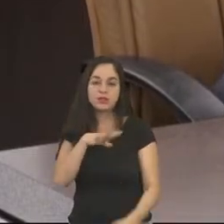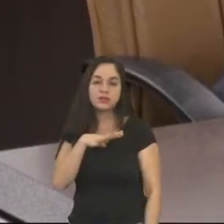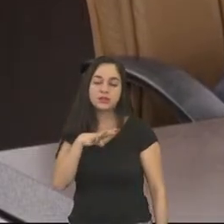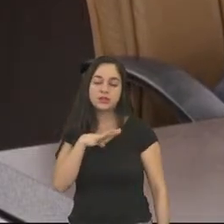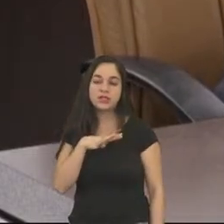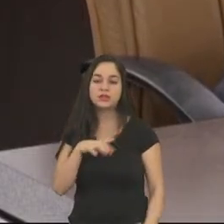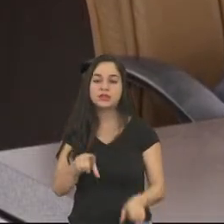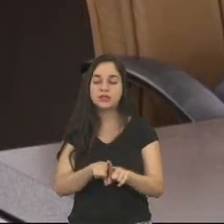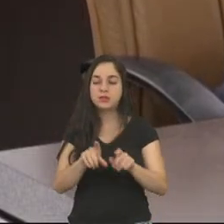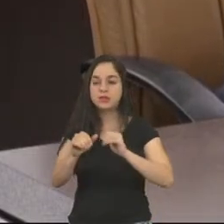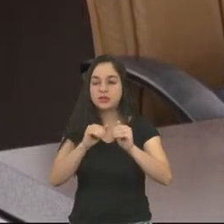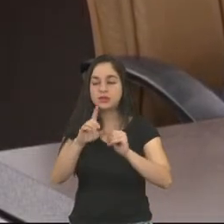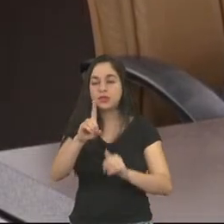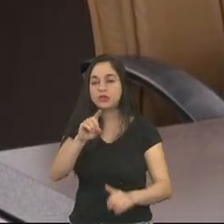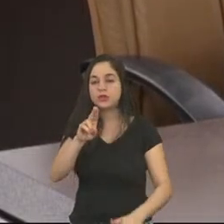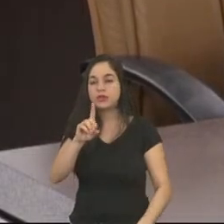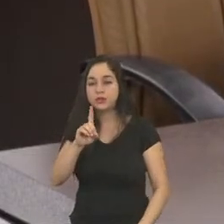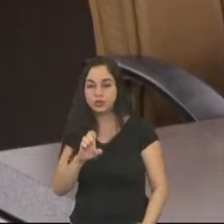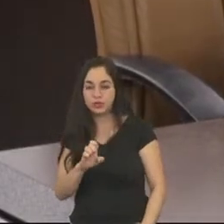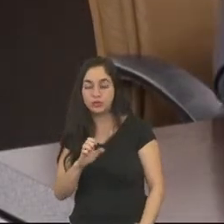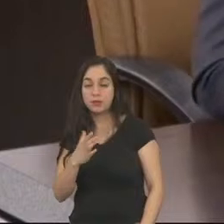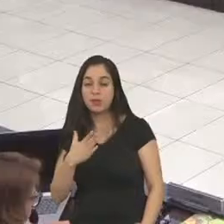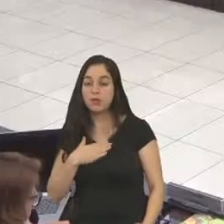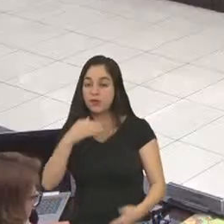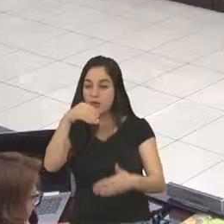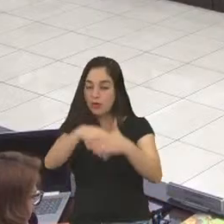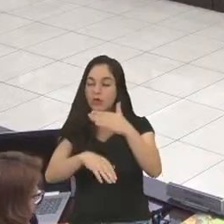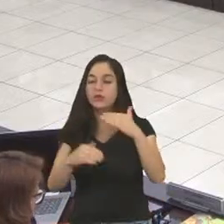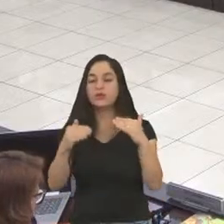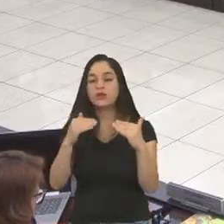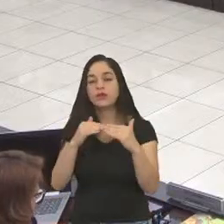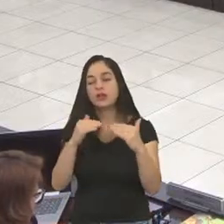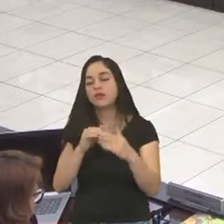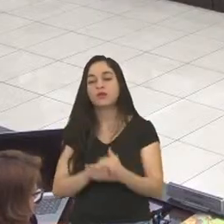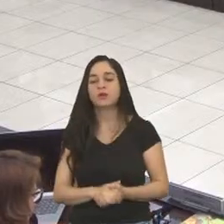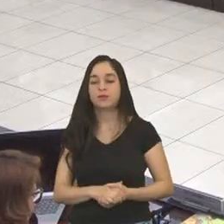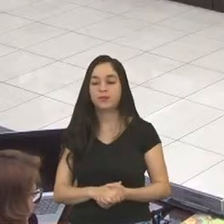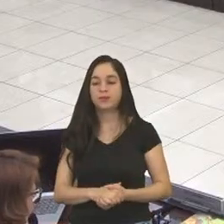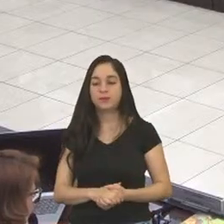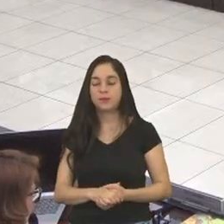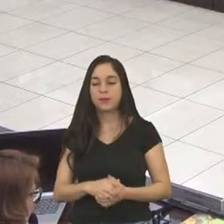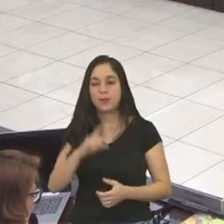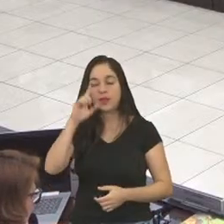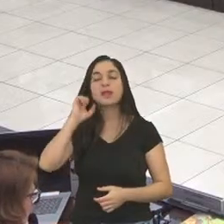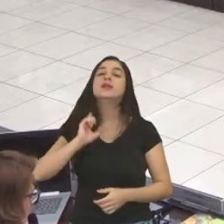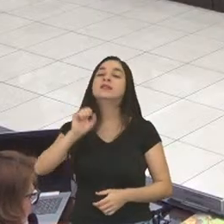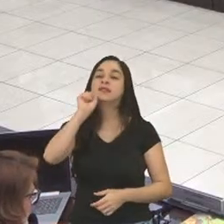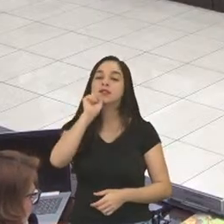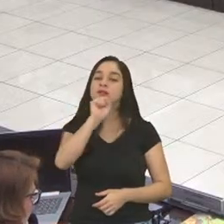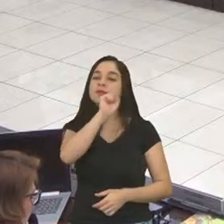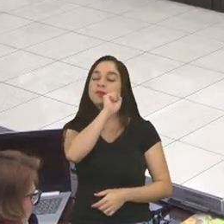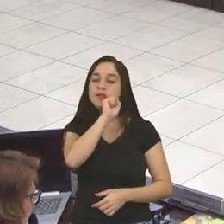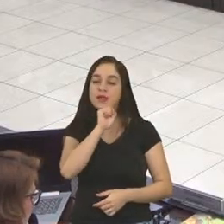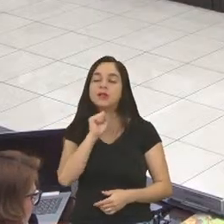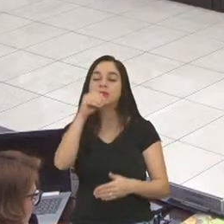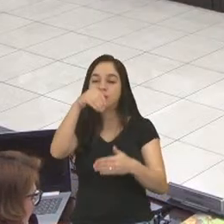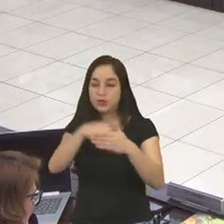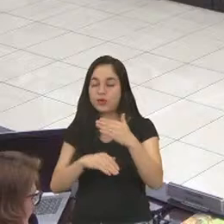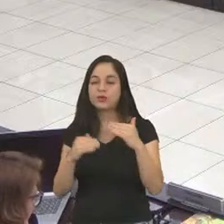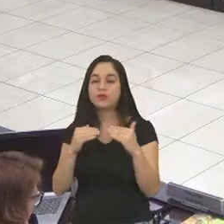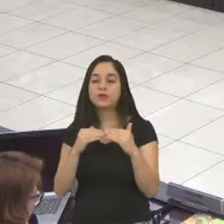de Esporte, o Dude. Meu voto é favorável. Como vota o vereador Silfarne, do Cidade de Salvador?